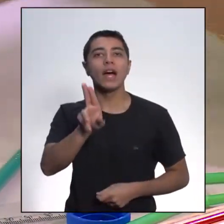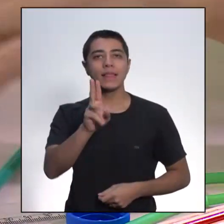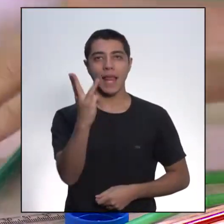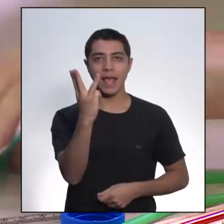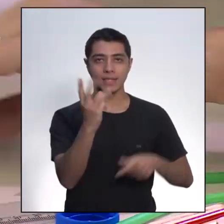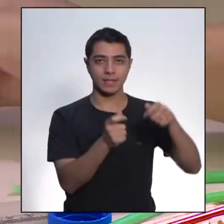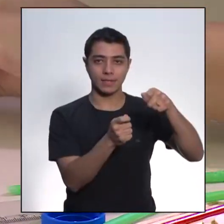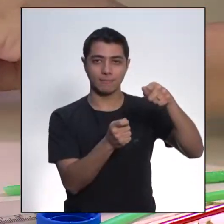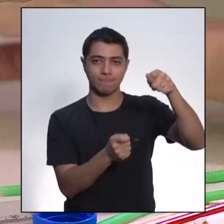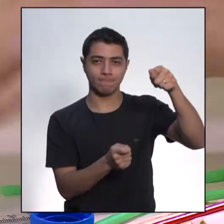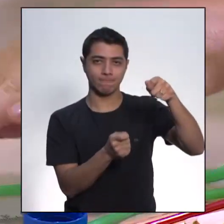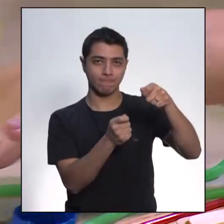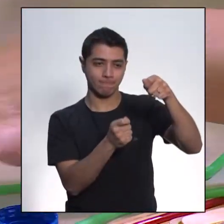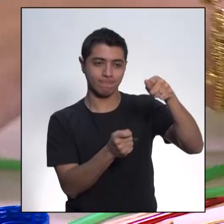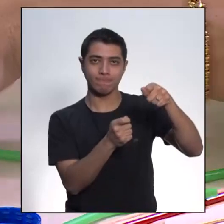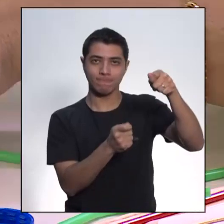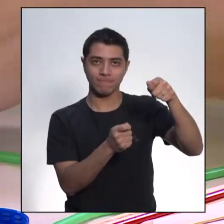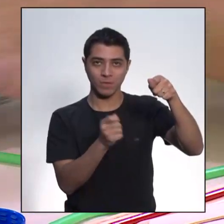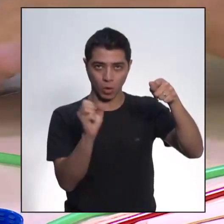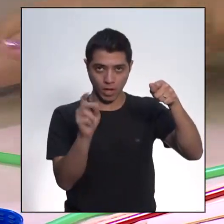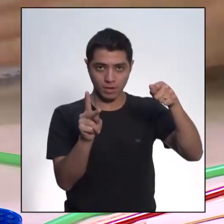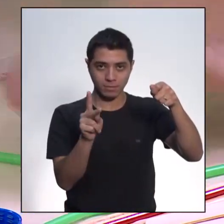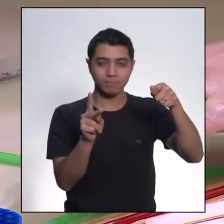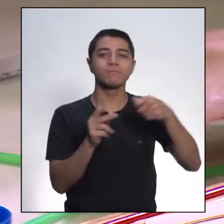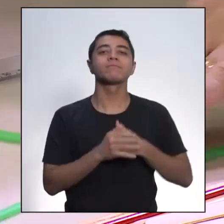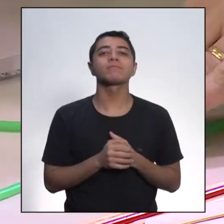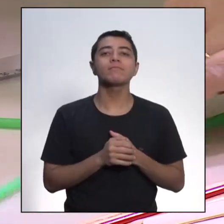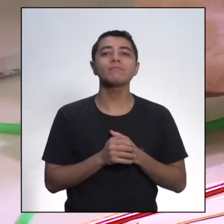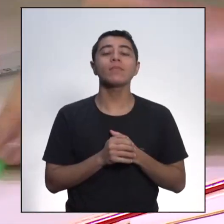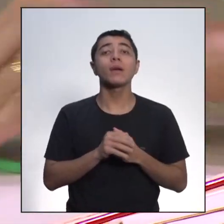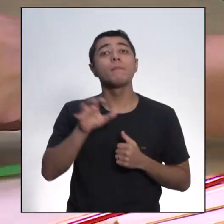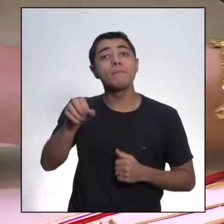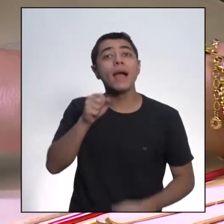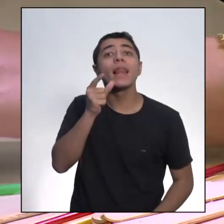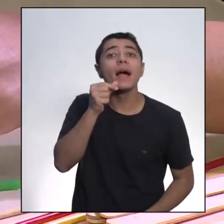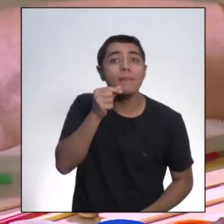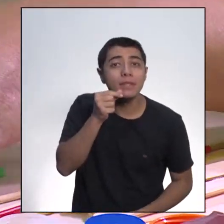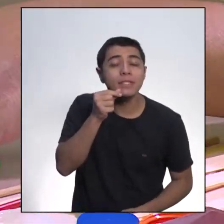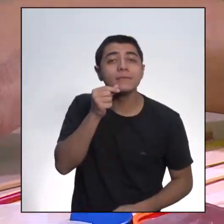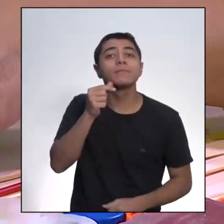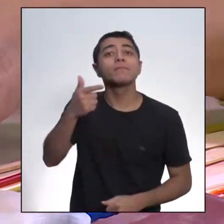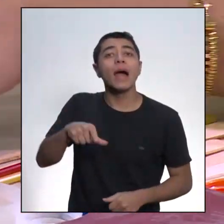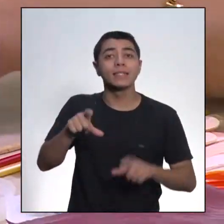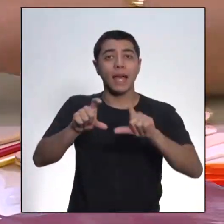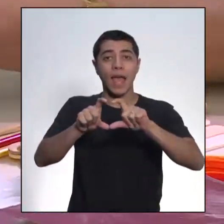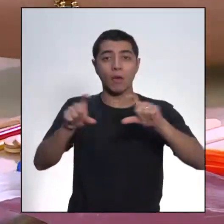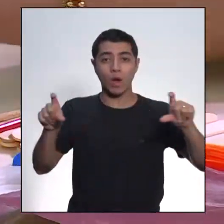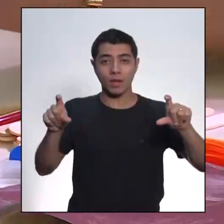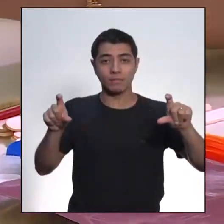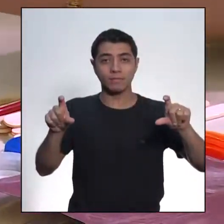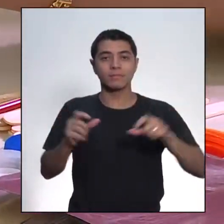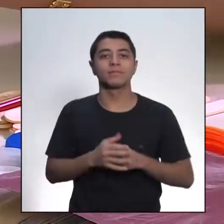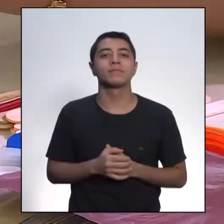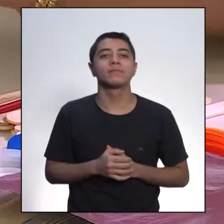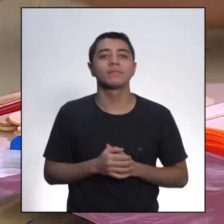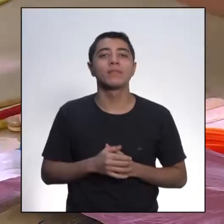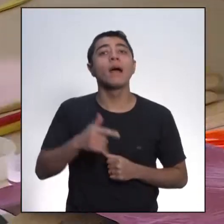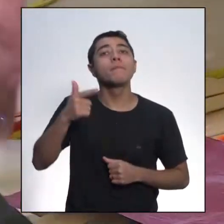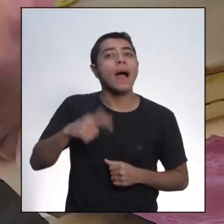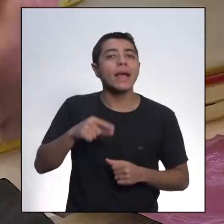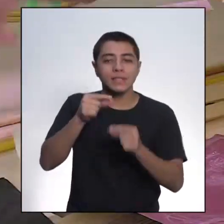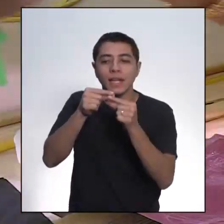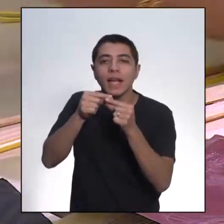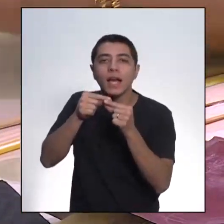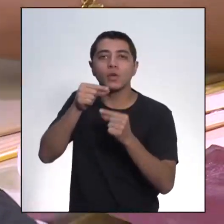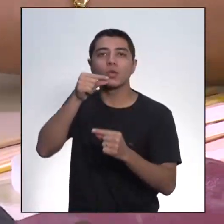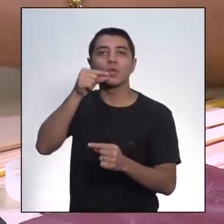parte, né? Vou usar um lápis para uma marcação, a régua, o canudinho, tá? Qualquer canudo que você tenha,